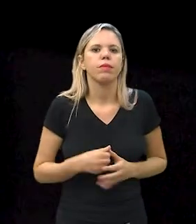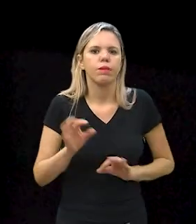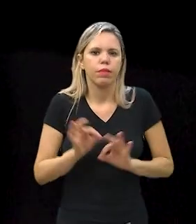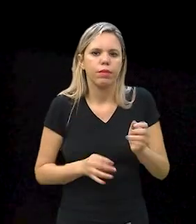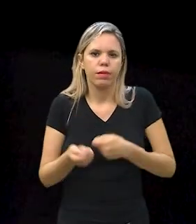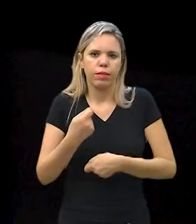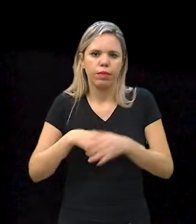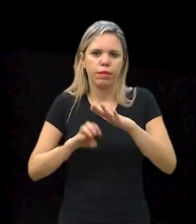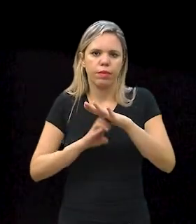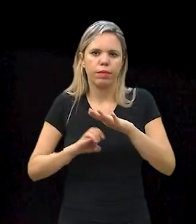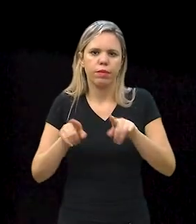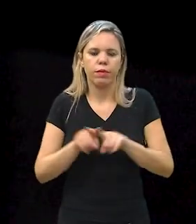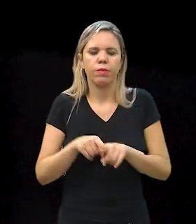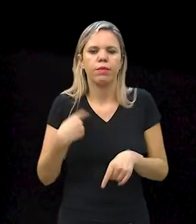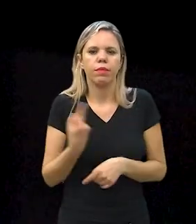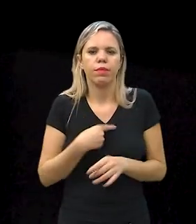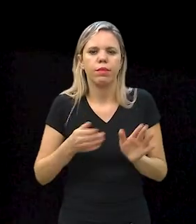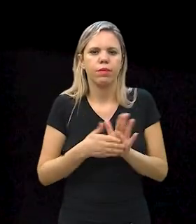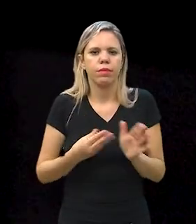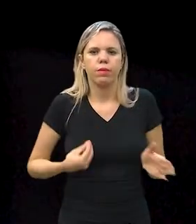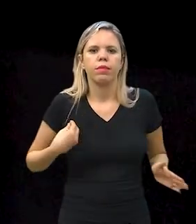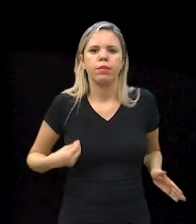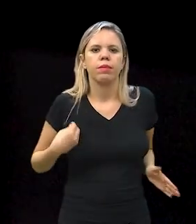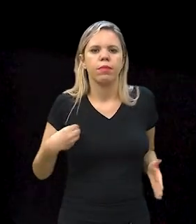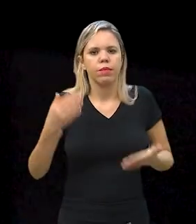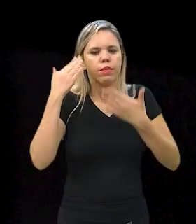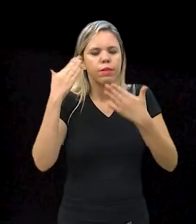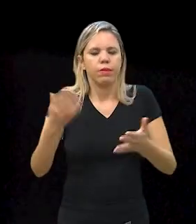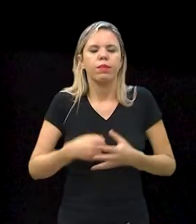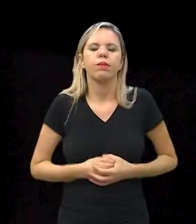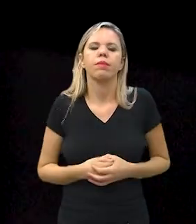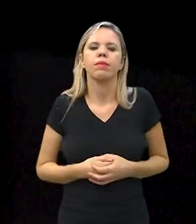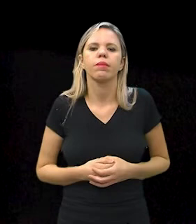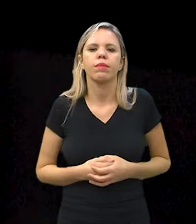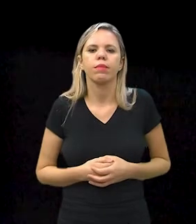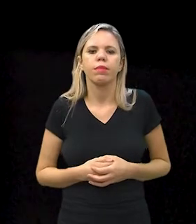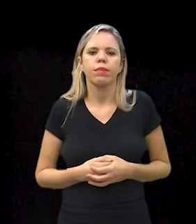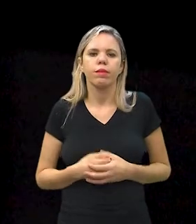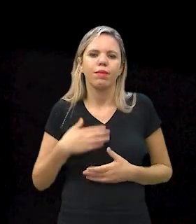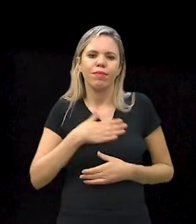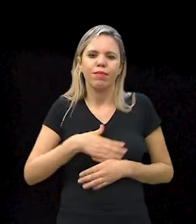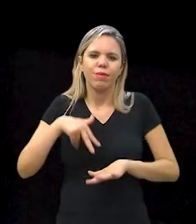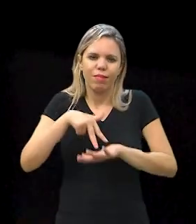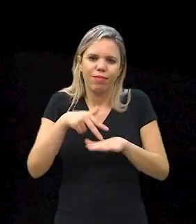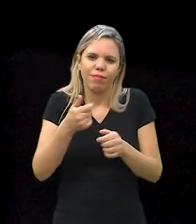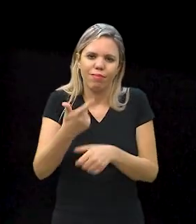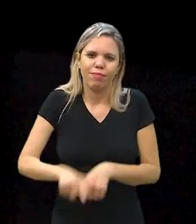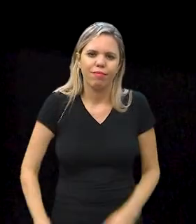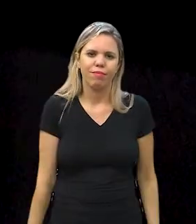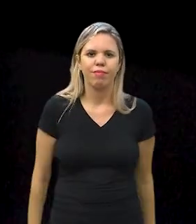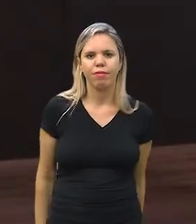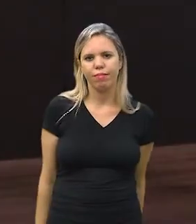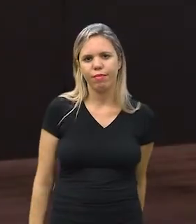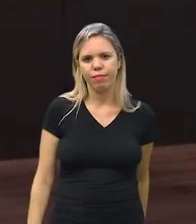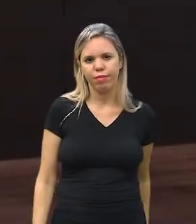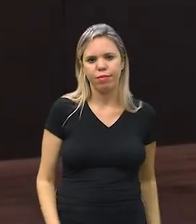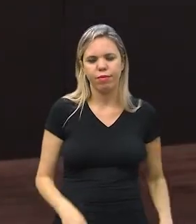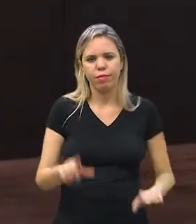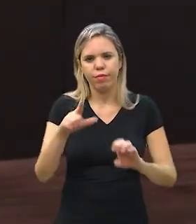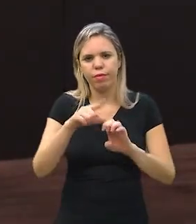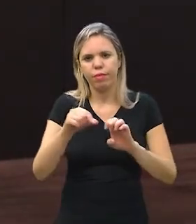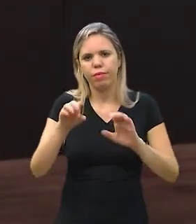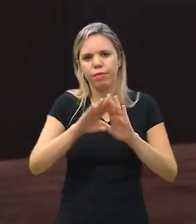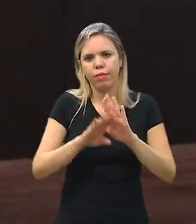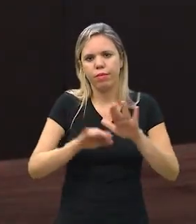como organização e até do nosso propósito de vida. Muito obrigado. É um privilégio estar aqui novamente. E assim o